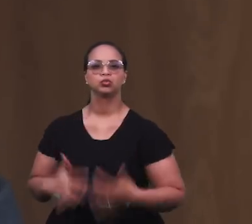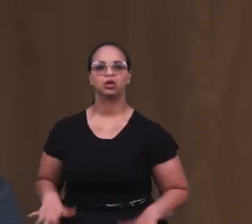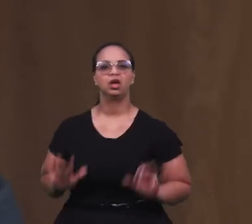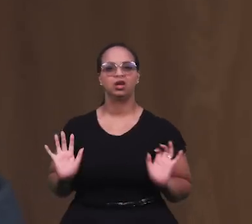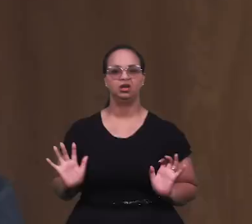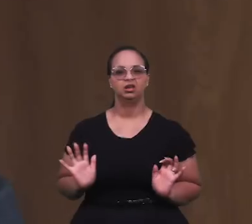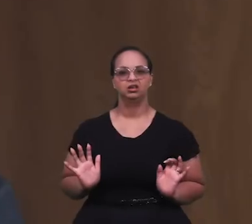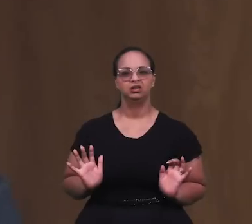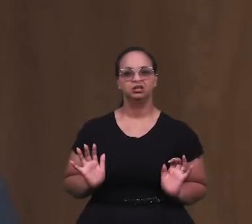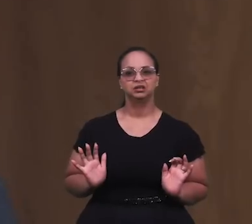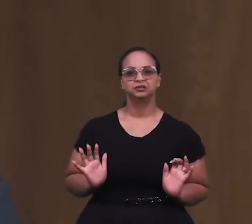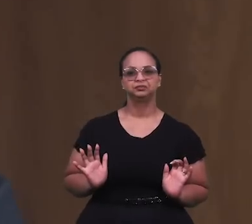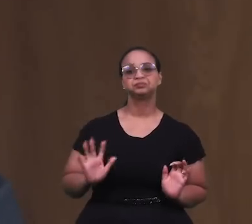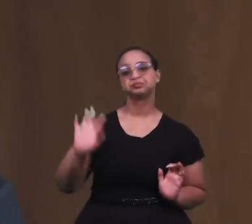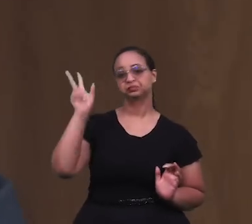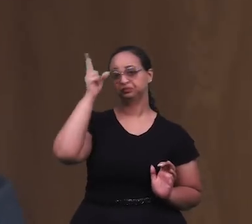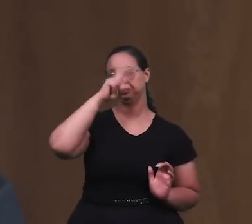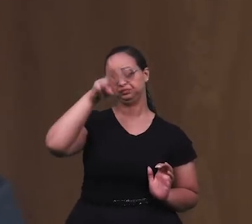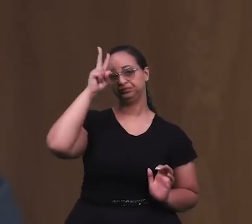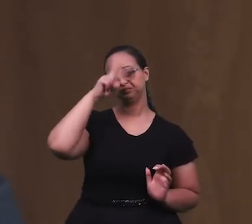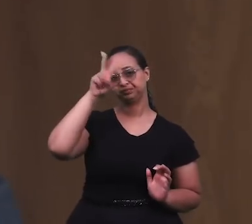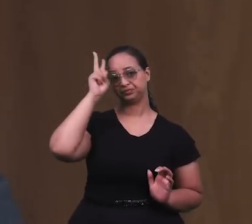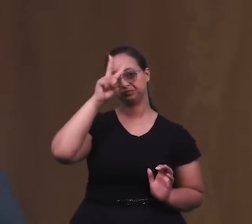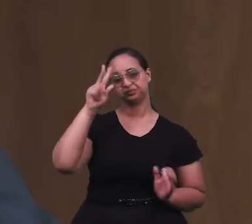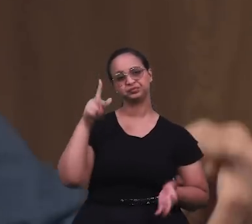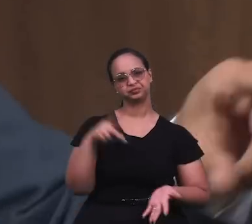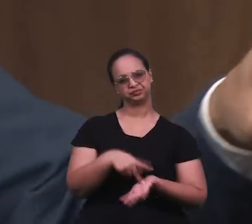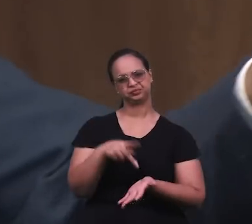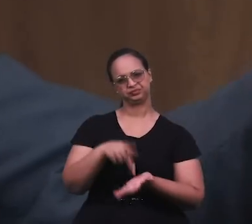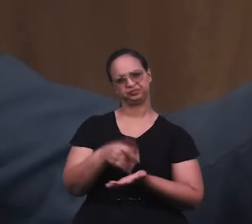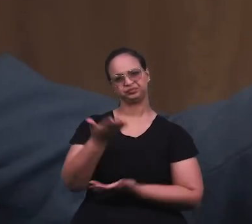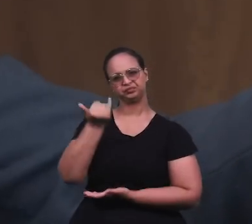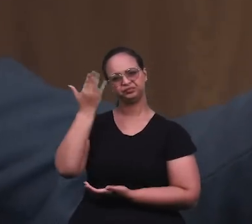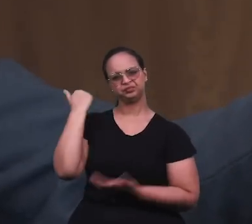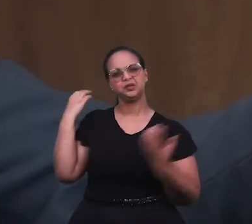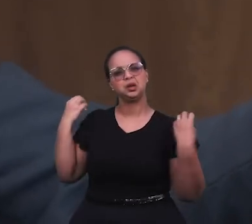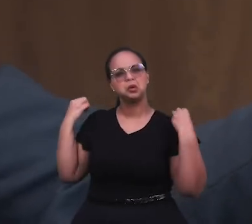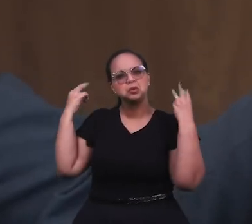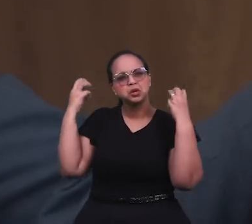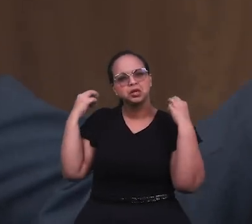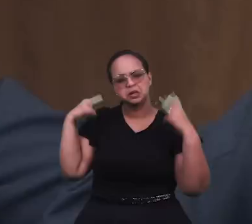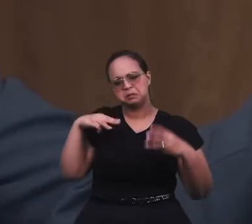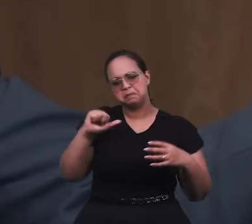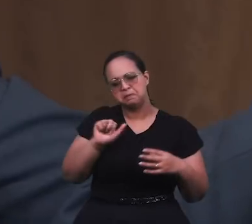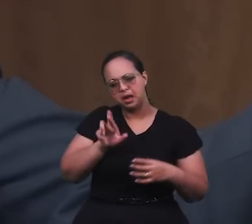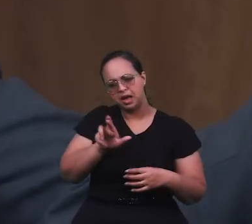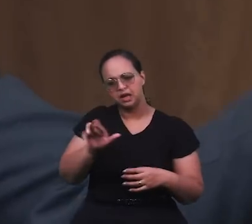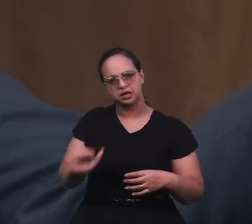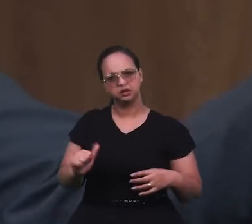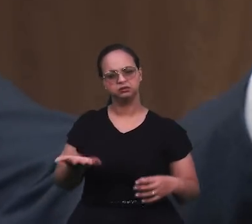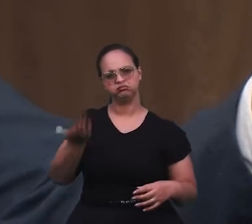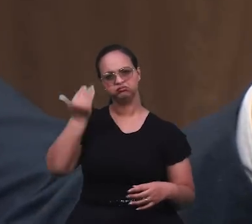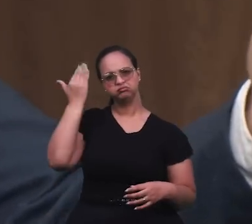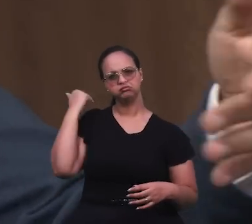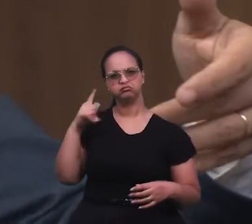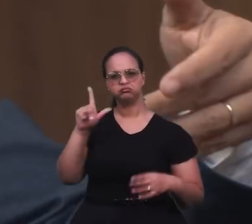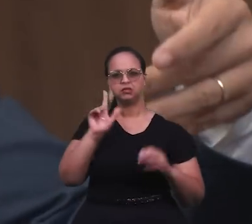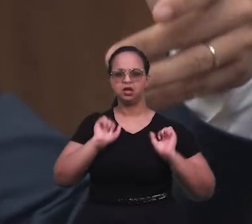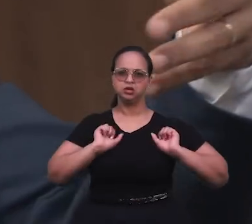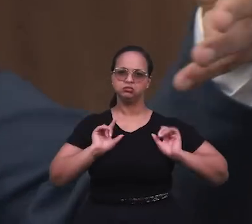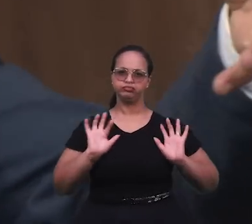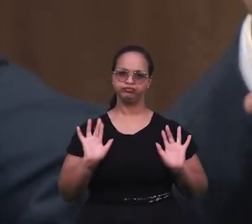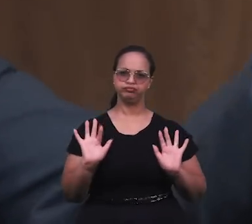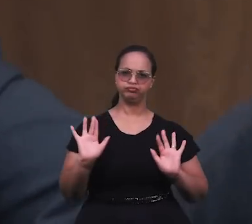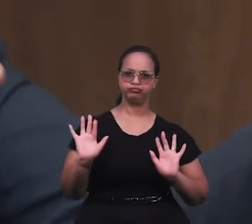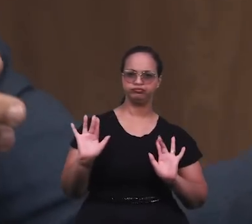amarga. Quando lá na história de Mara mesmo, que quando Moisés vem com o povo saindo do Egito e eles